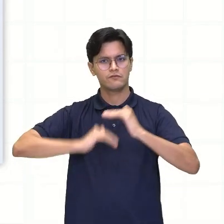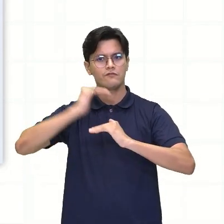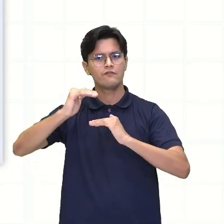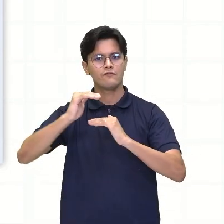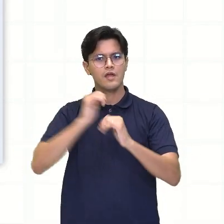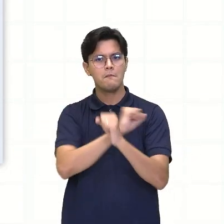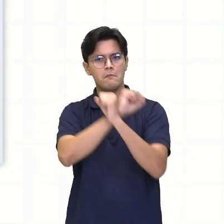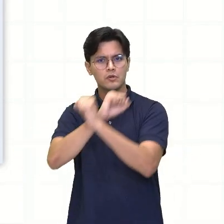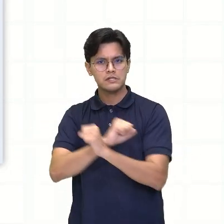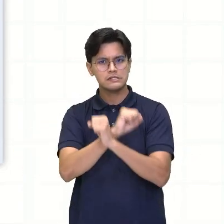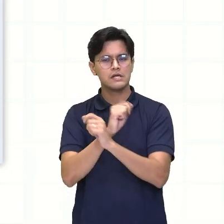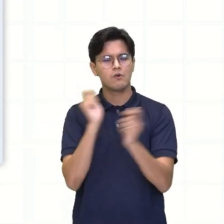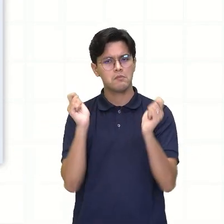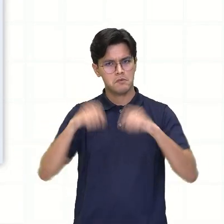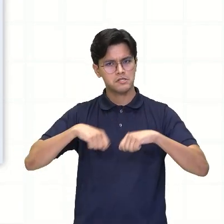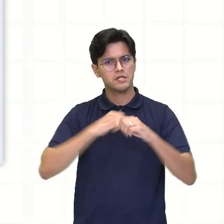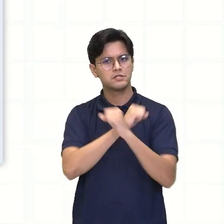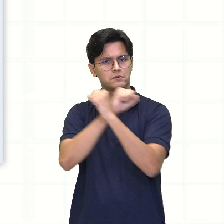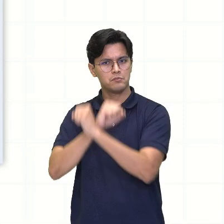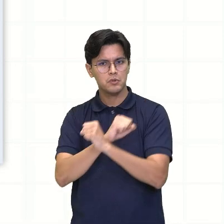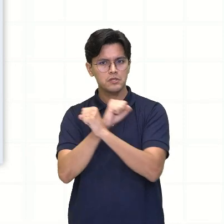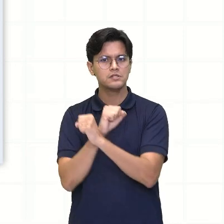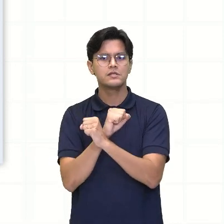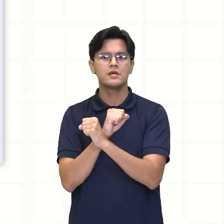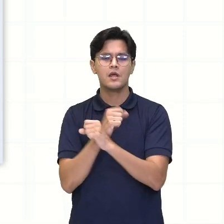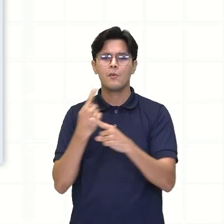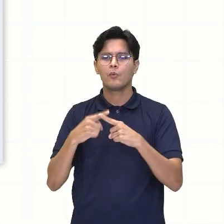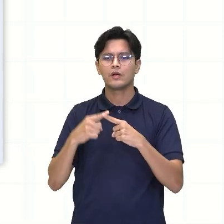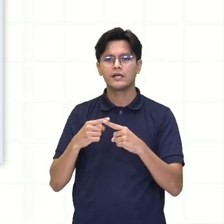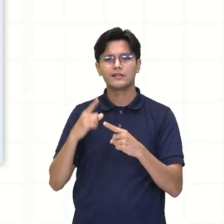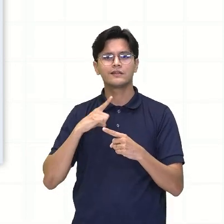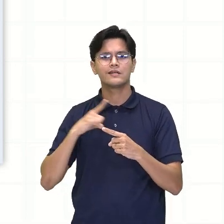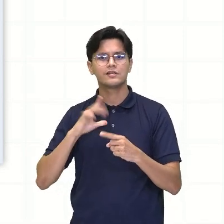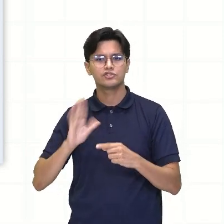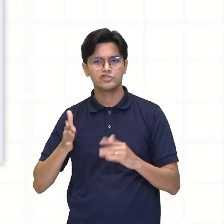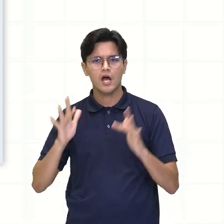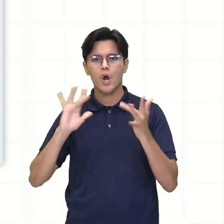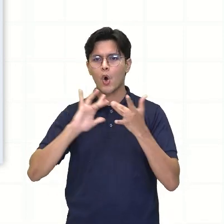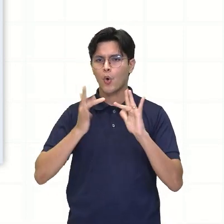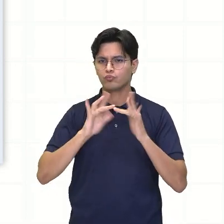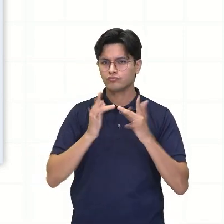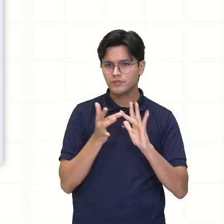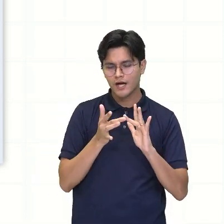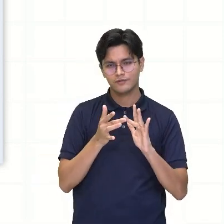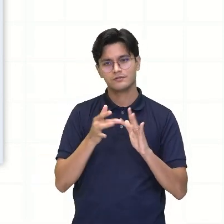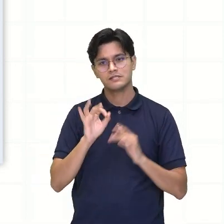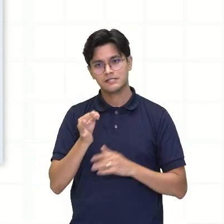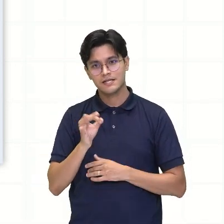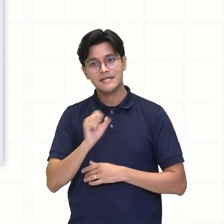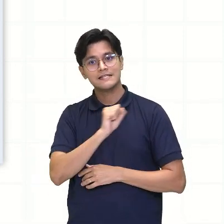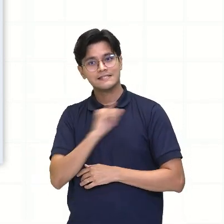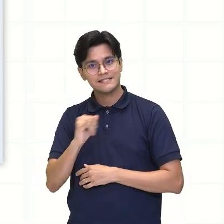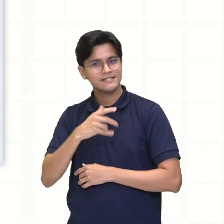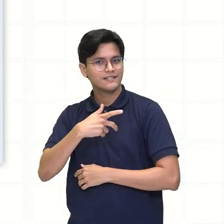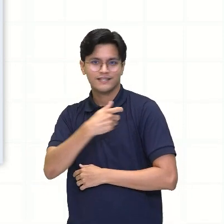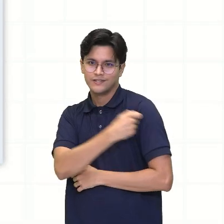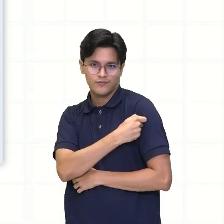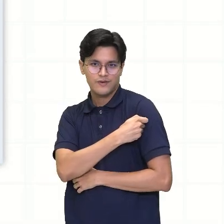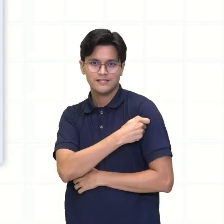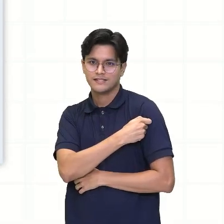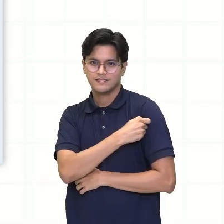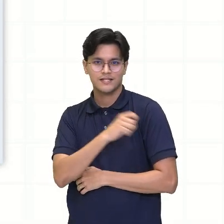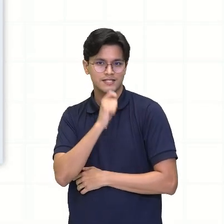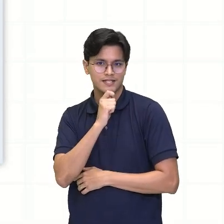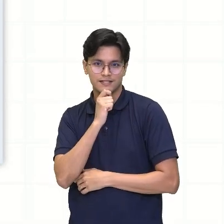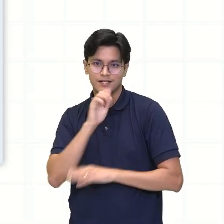aí que o nosso corpo talvez nunca teve contato com aquele vírus, com aquela bactéria, e ele não sabe como reagir a esse vírus, a